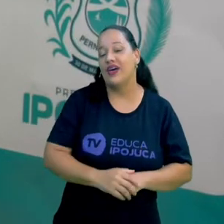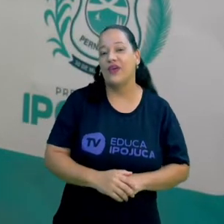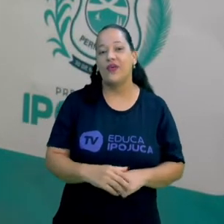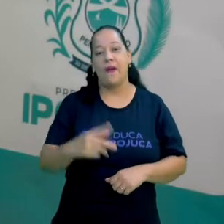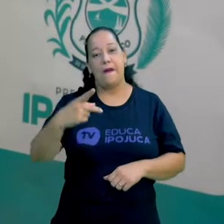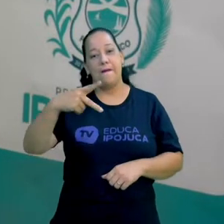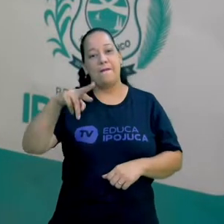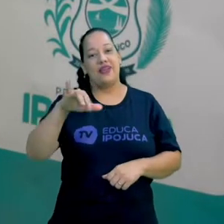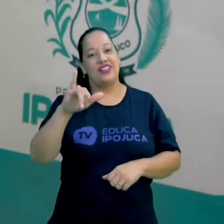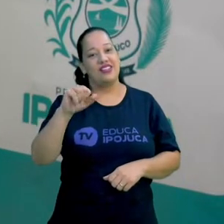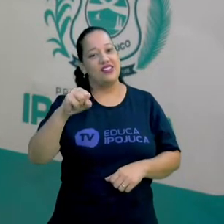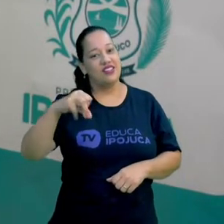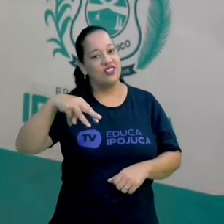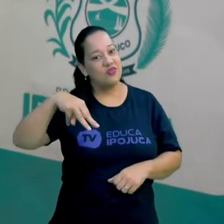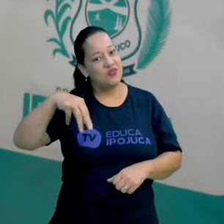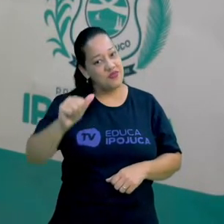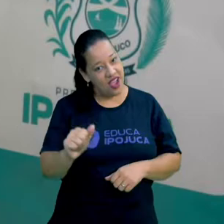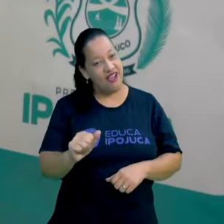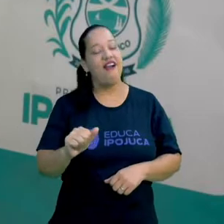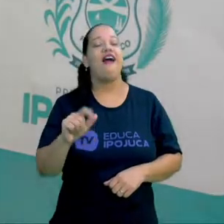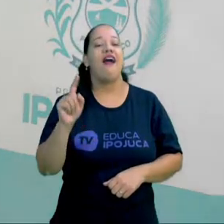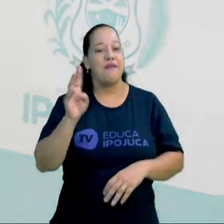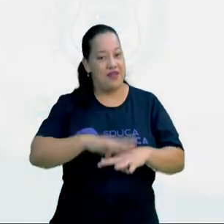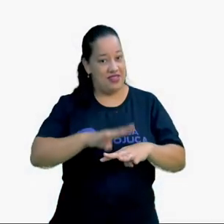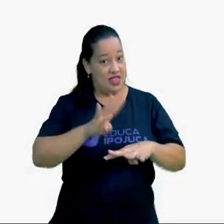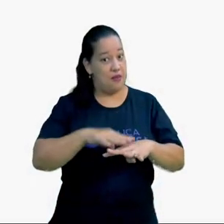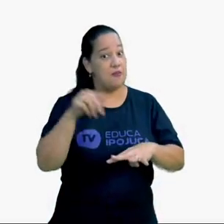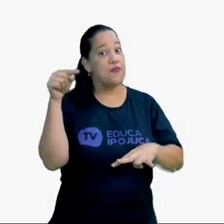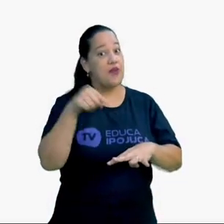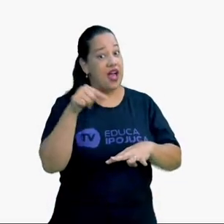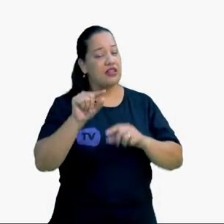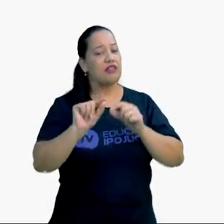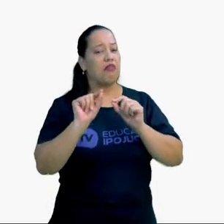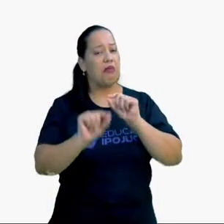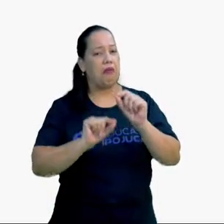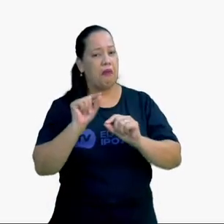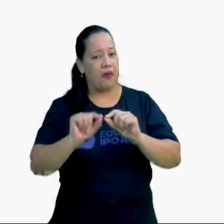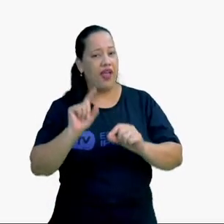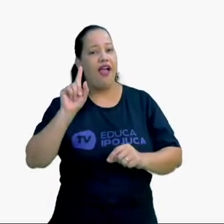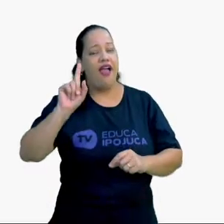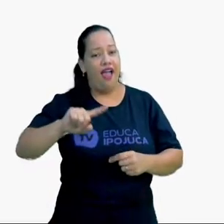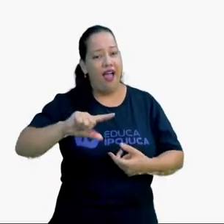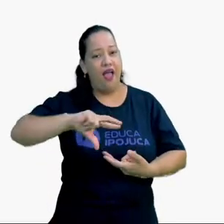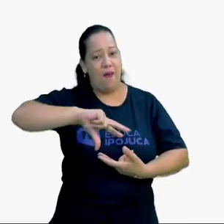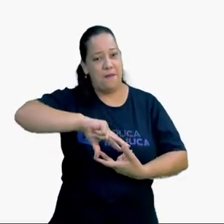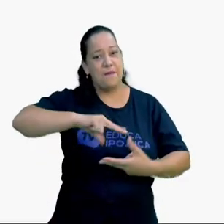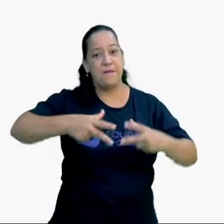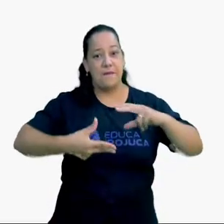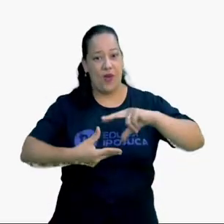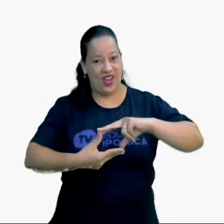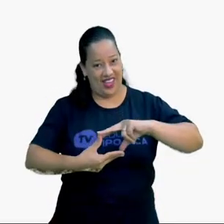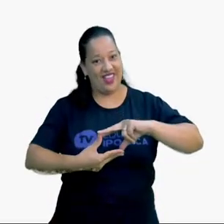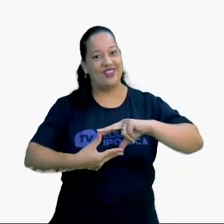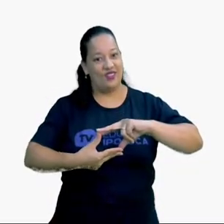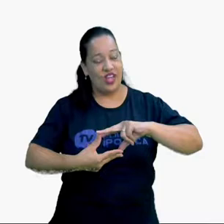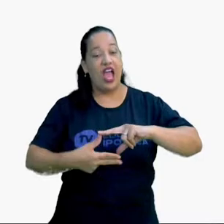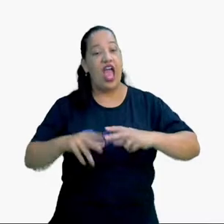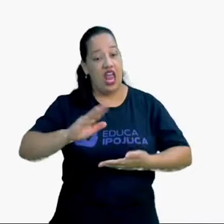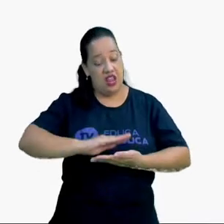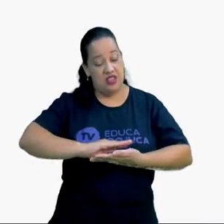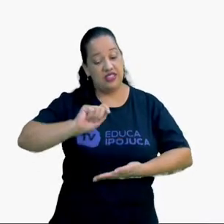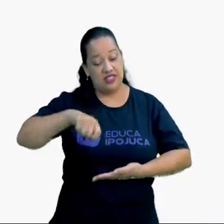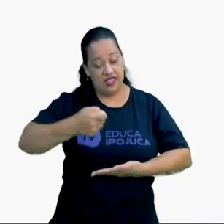Prisma reto. Na matemática, prisma reto é um poliedro cujas bases são